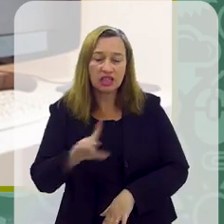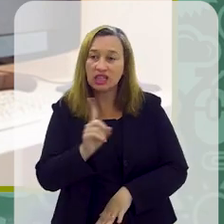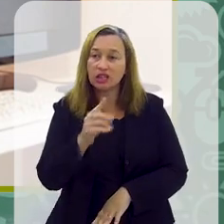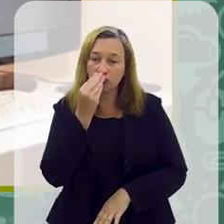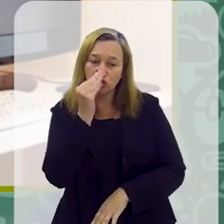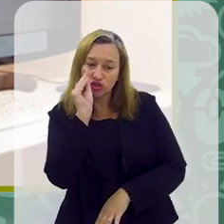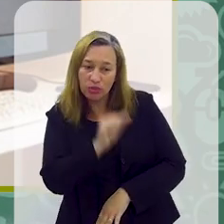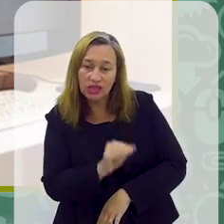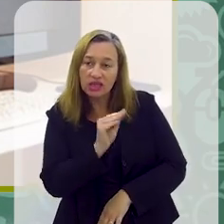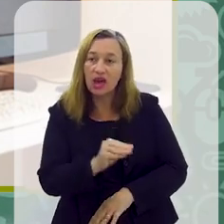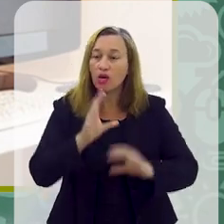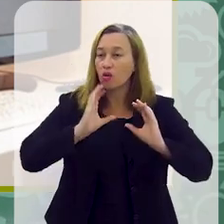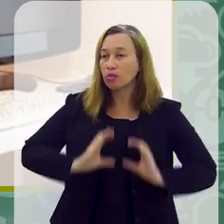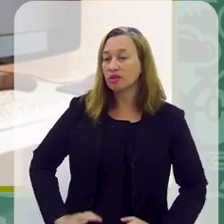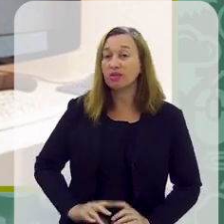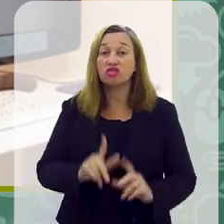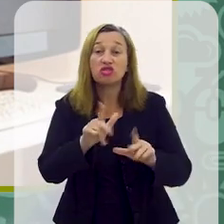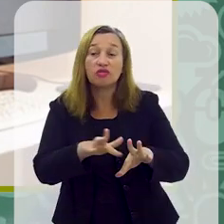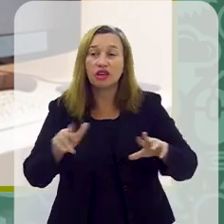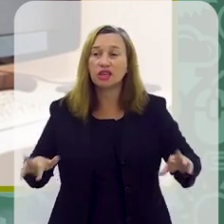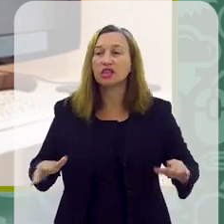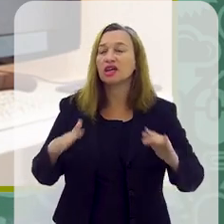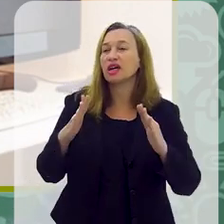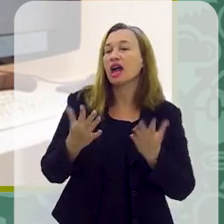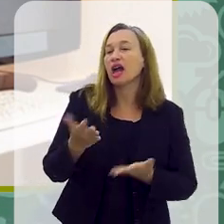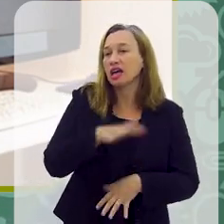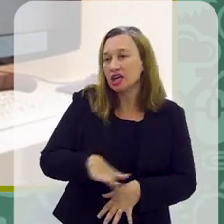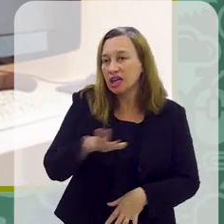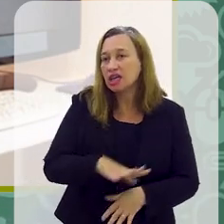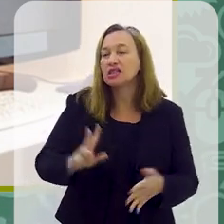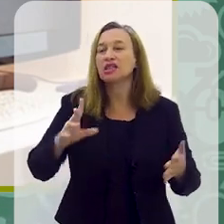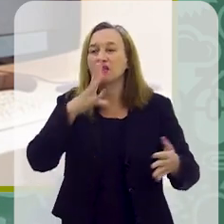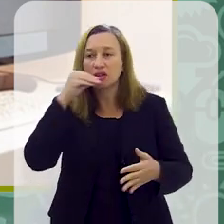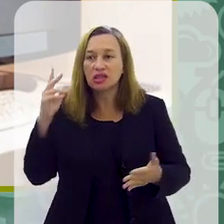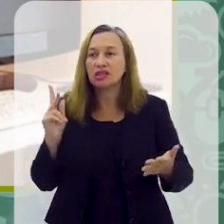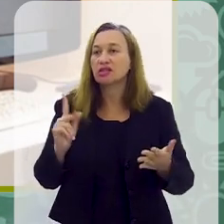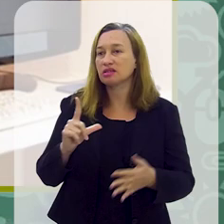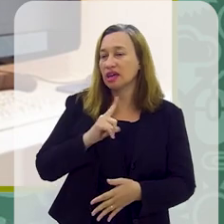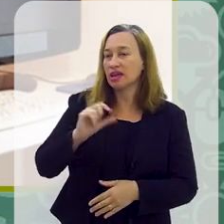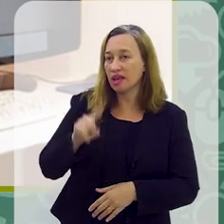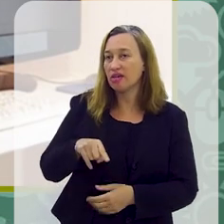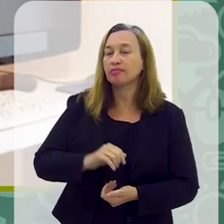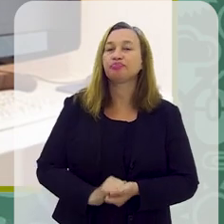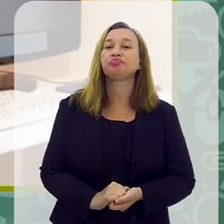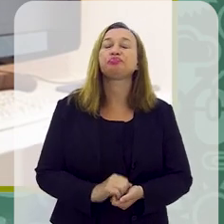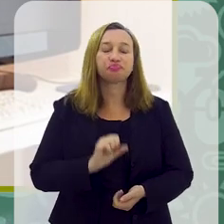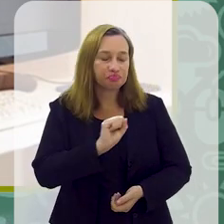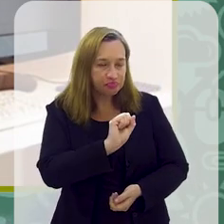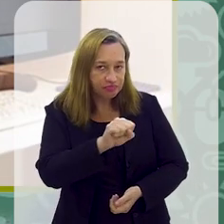ignorar um comportamento diferente que essa criança, esse adolescente vem tendo. Acontece muito isso também, né?